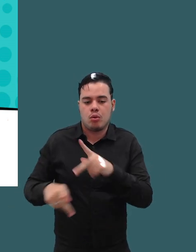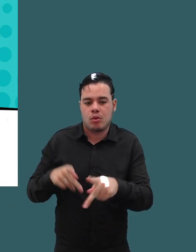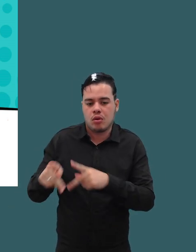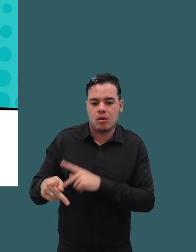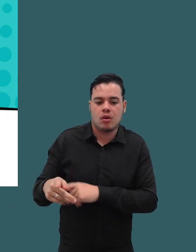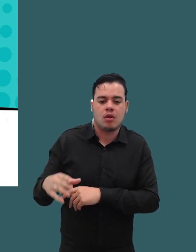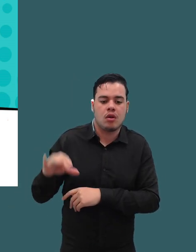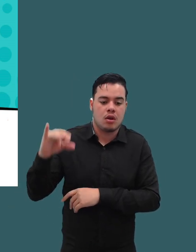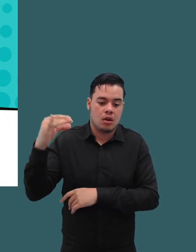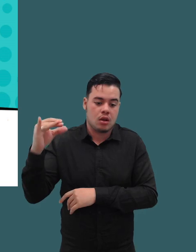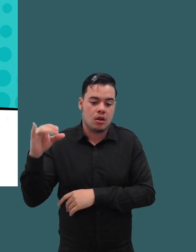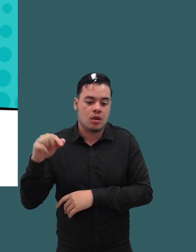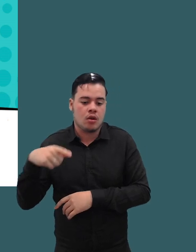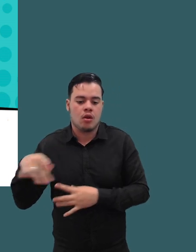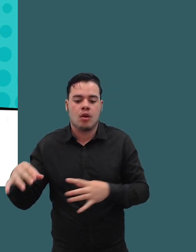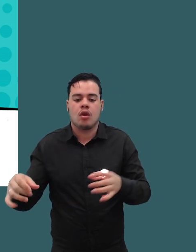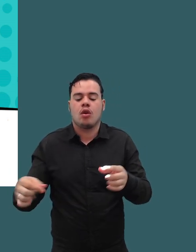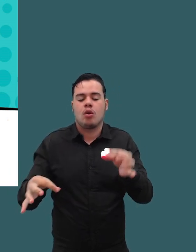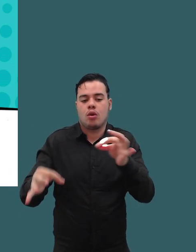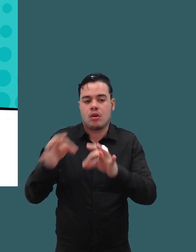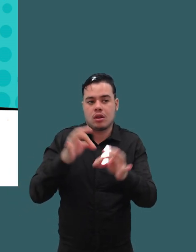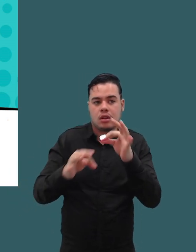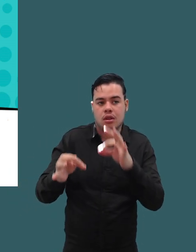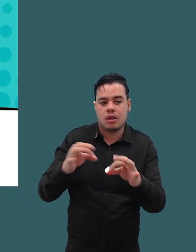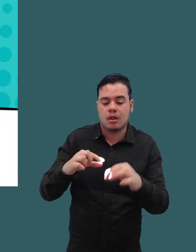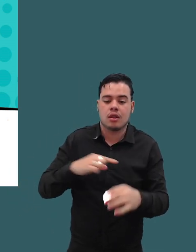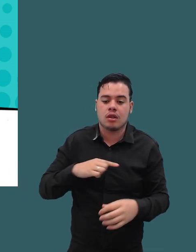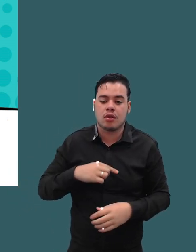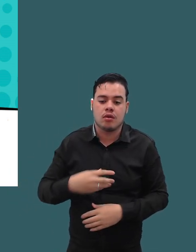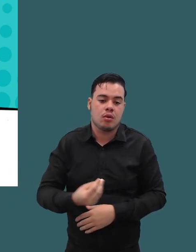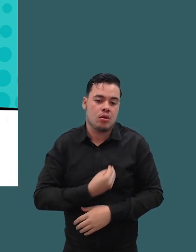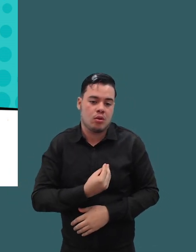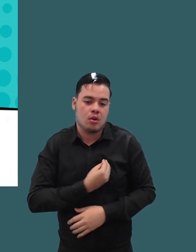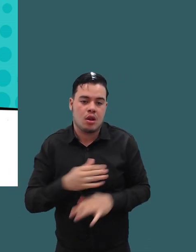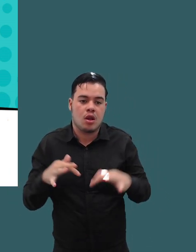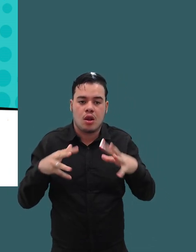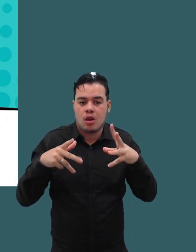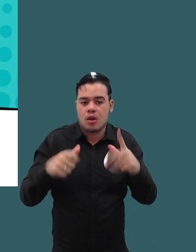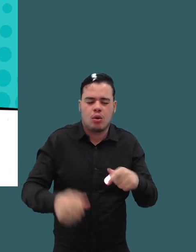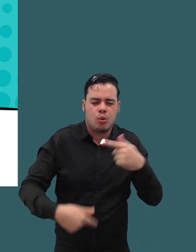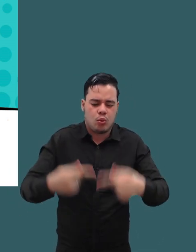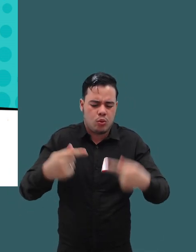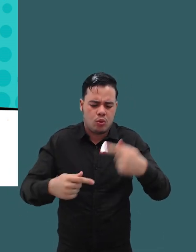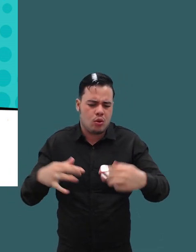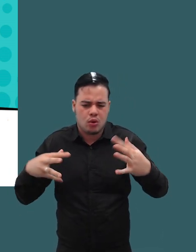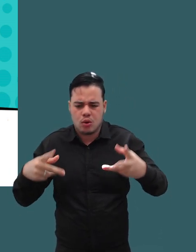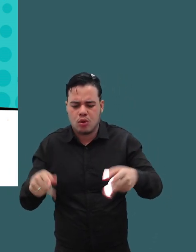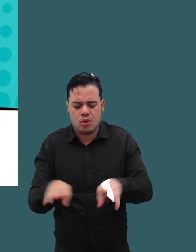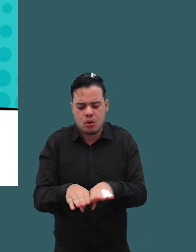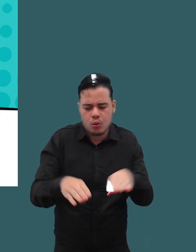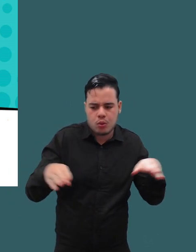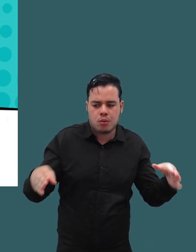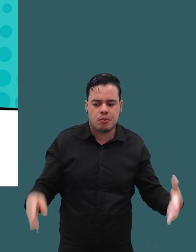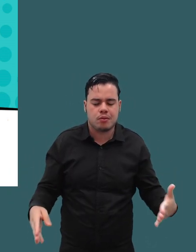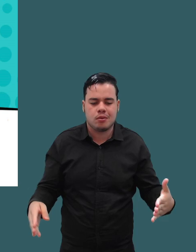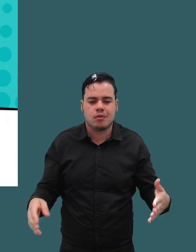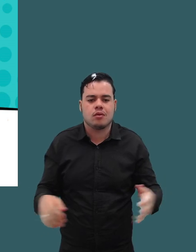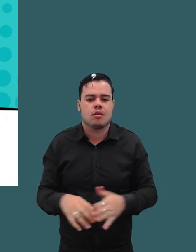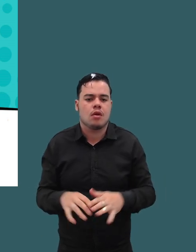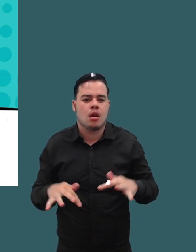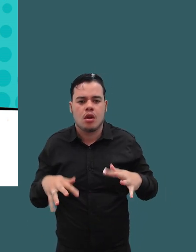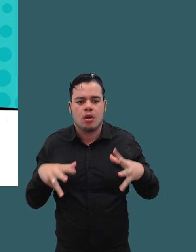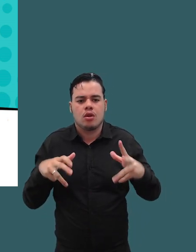lá organizada. Nós estivemos presentes em todos os debates, em todas as mesas, em todas